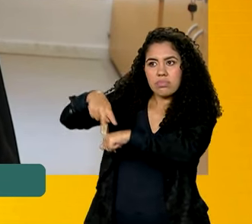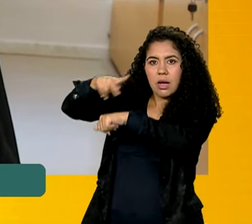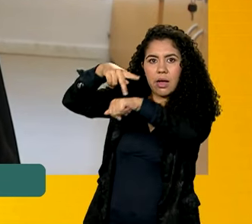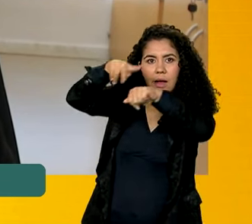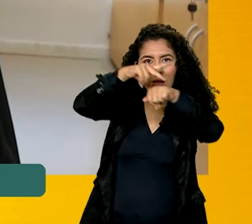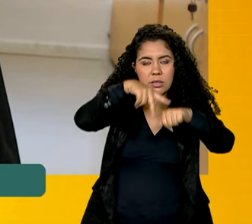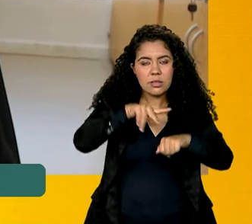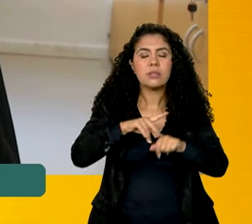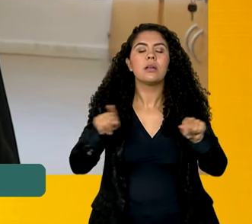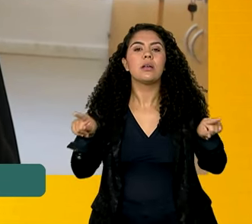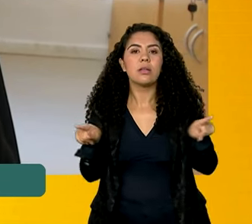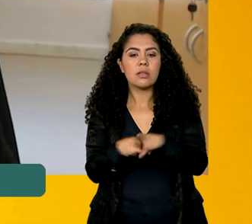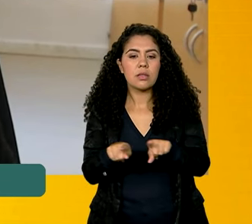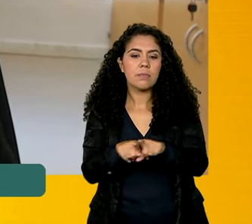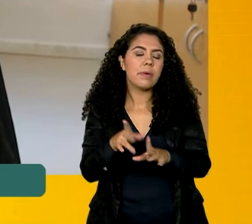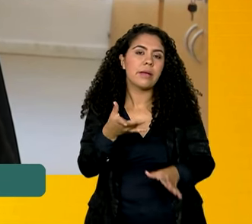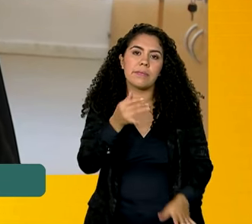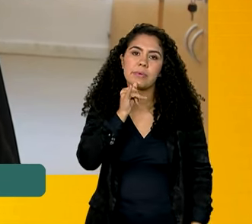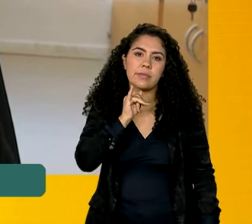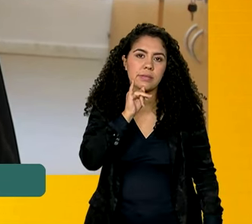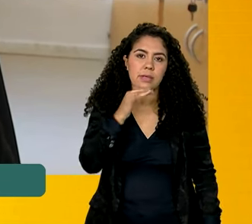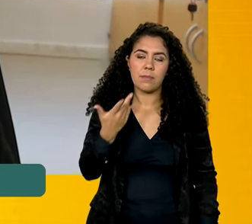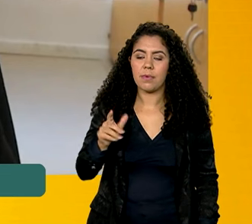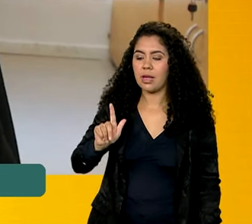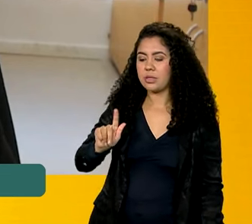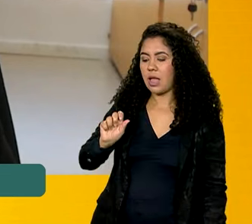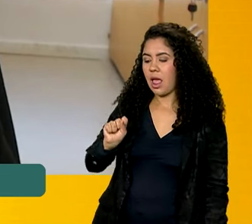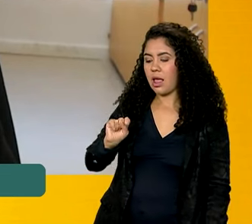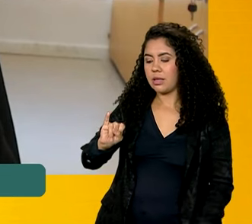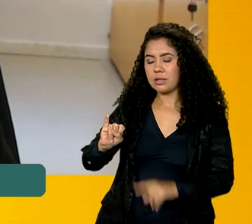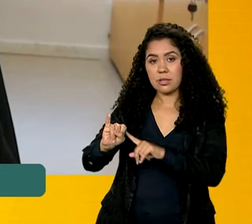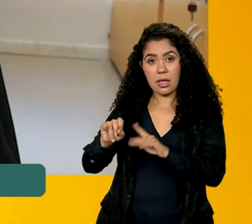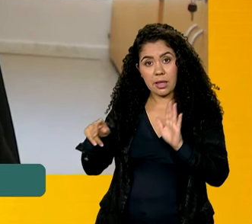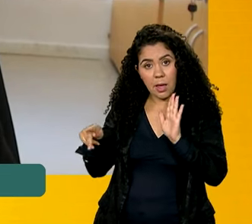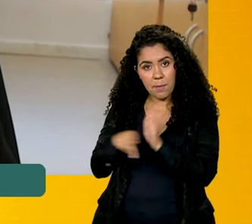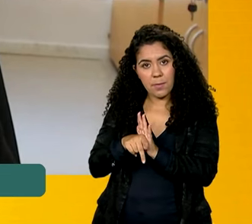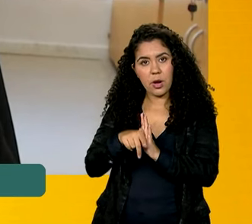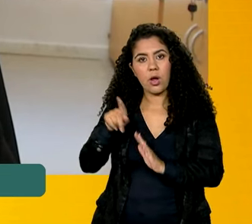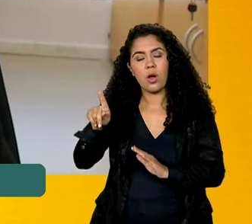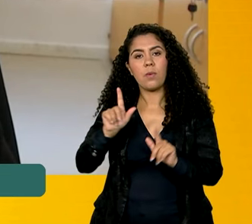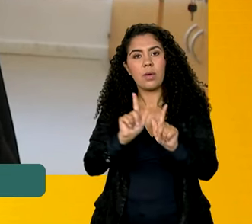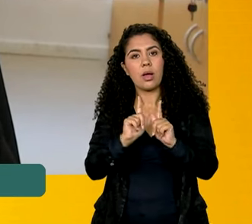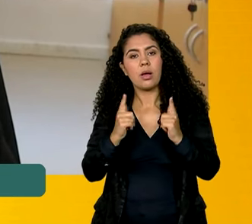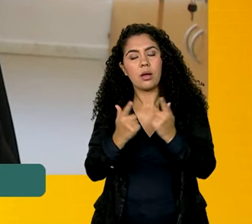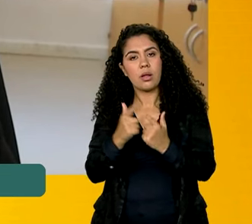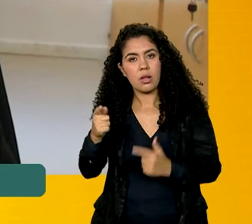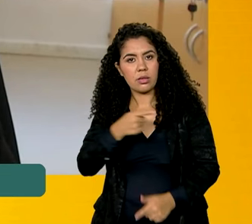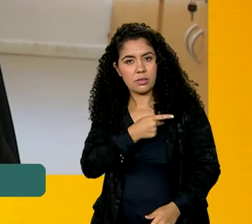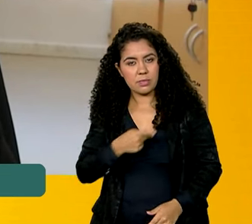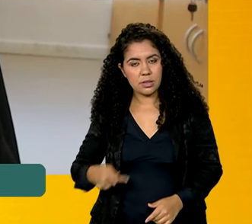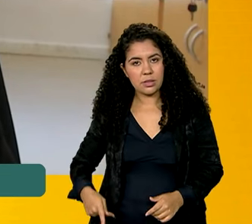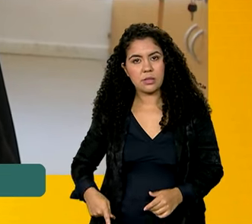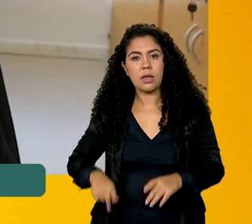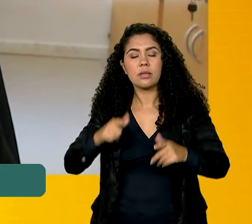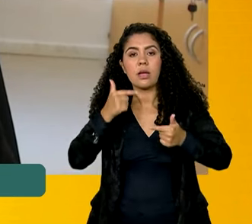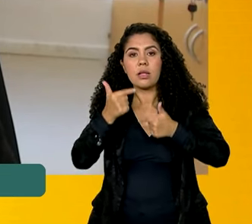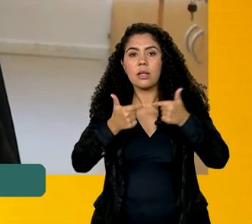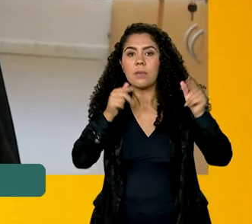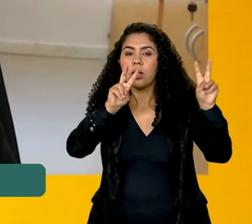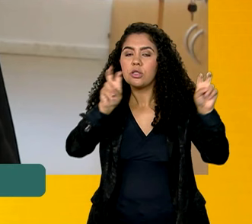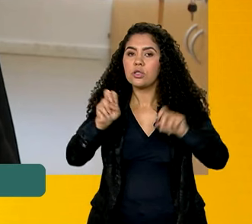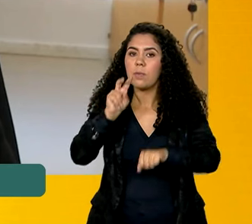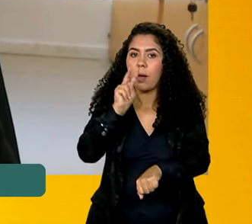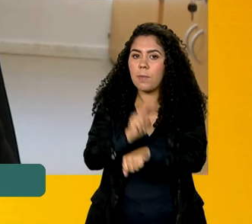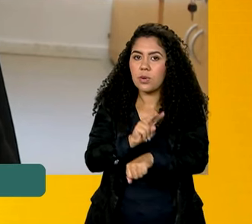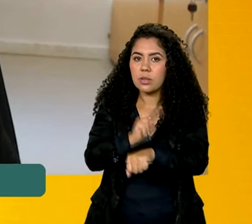E cabe, por exemplo, ao GSI da Presidência da República, ao Gabinete de Segurança Institucional, trabalhar a proteção e a